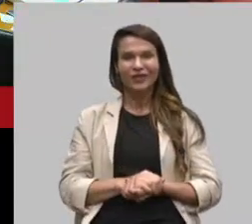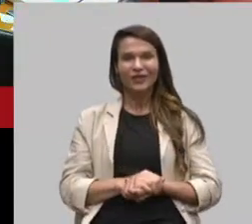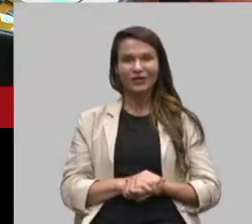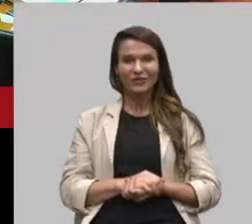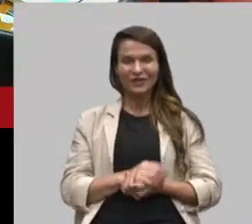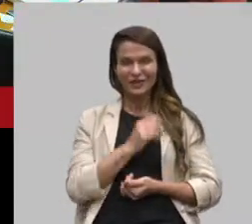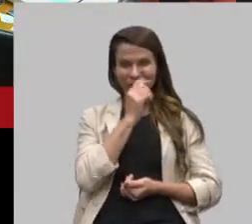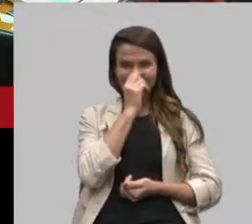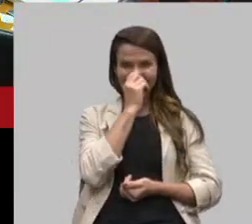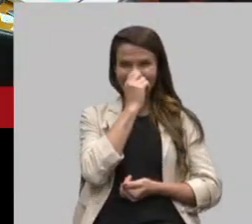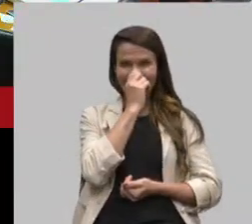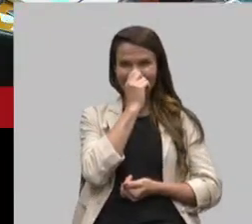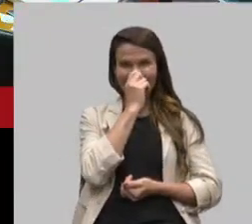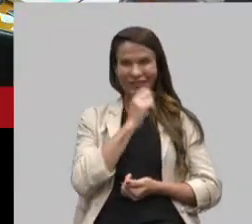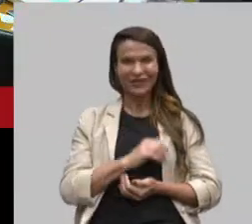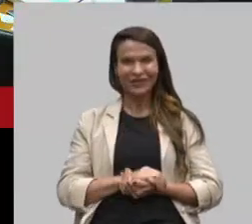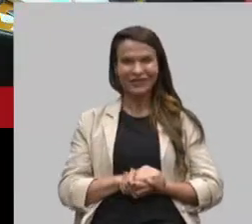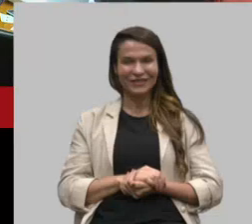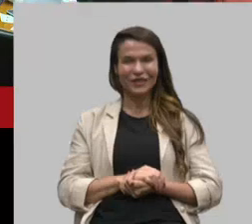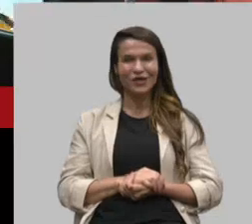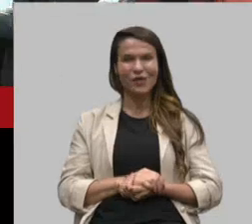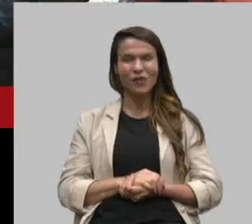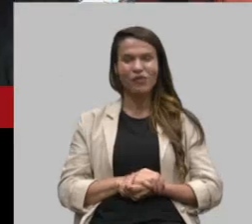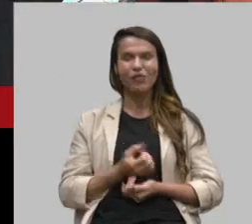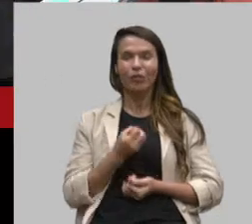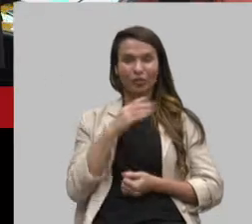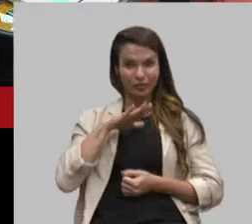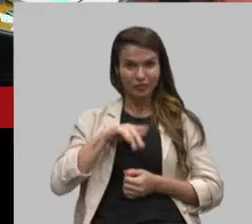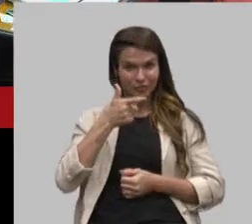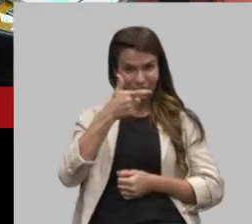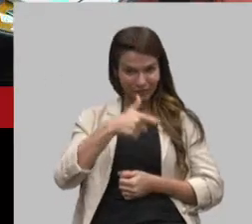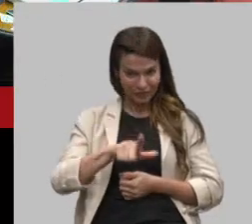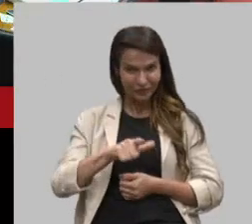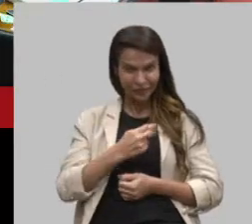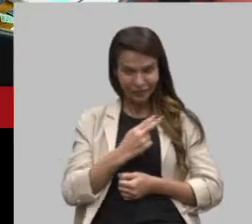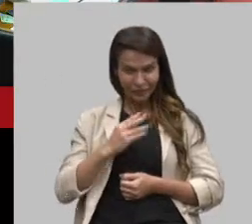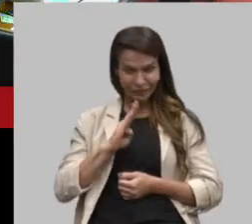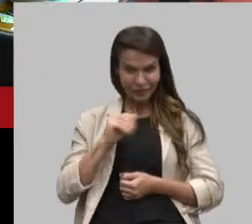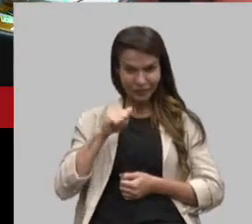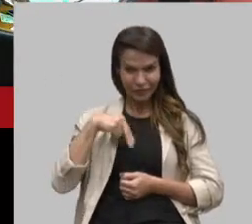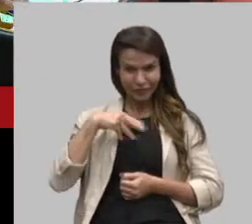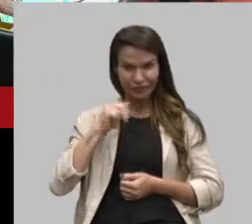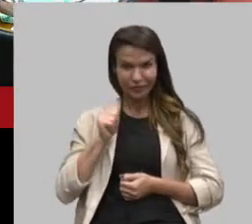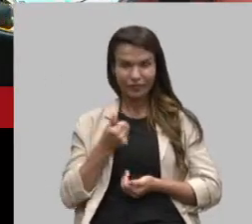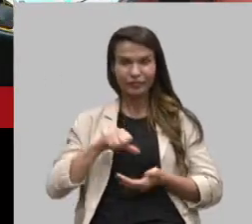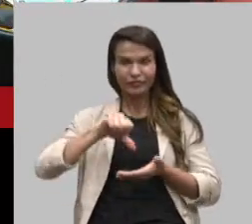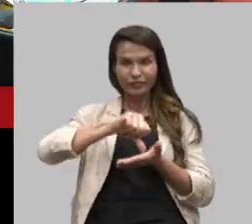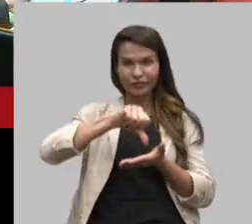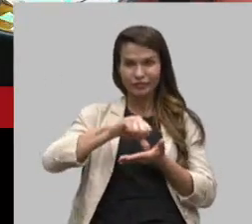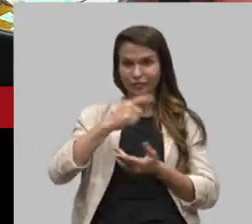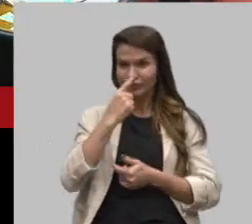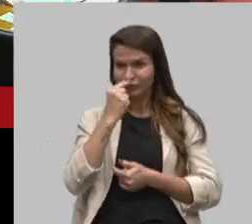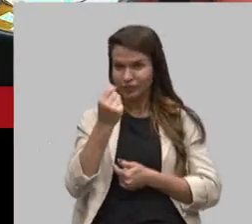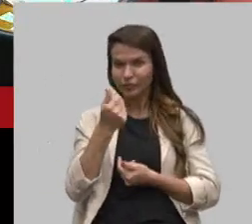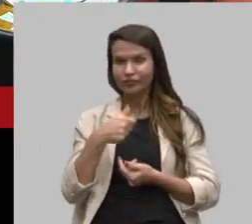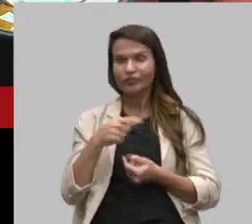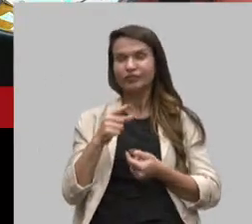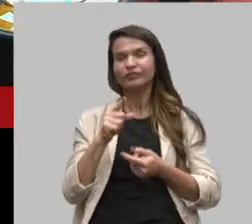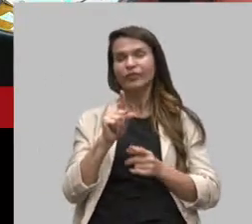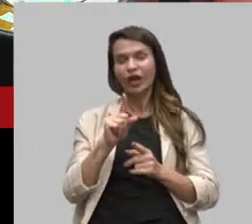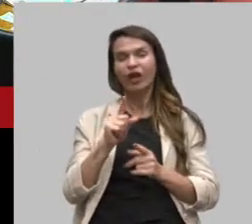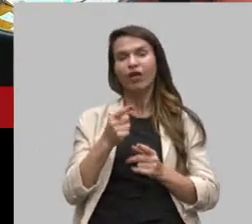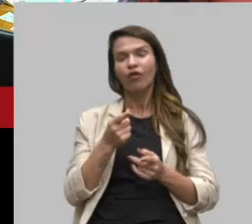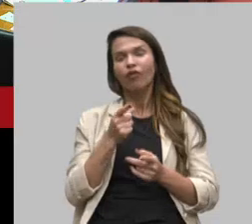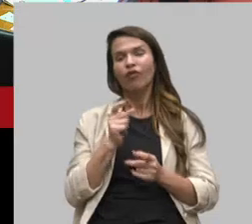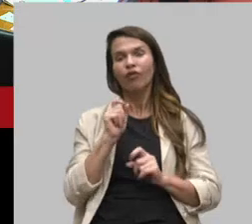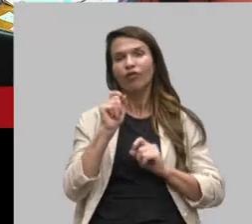Estado nervos Boa tarde de novo meu nome é Bianca eu sou do Polo triângulo da cidade de Conceição das Alagoas e eu vim aqui ressaltar que